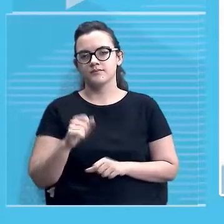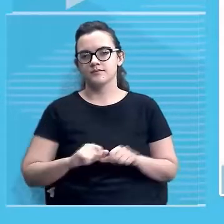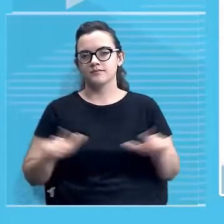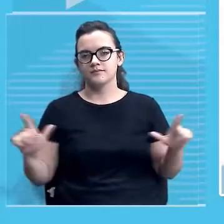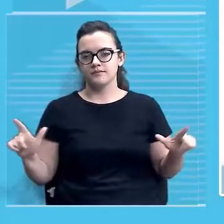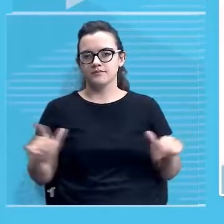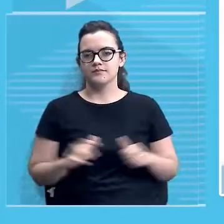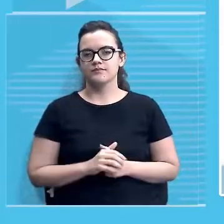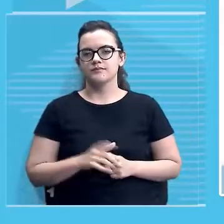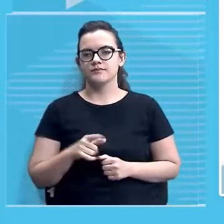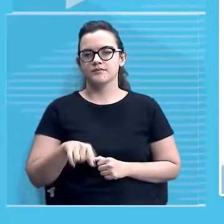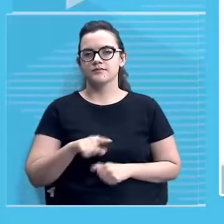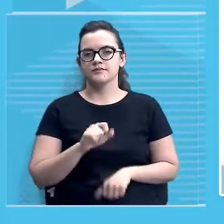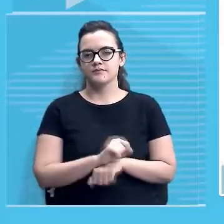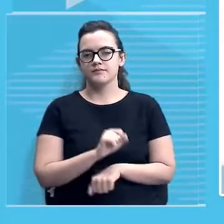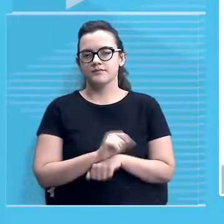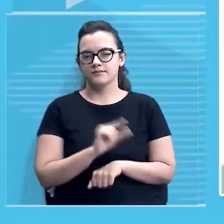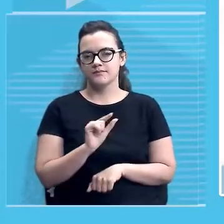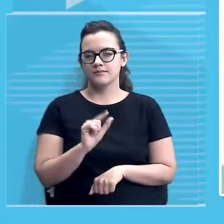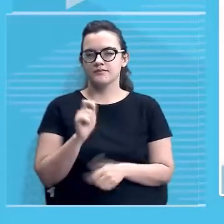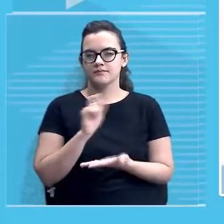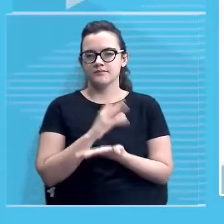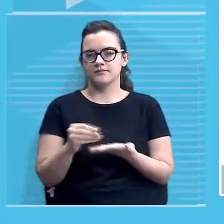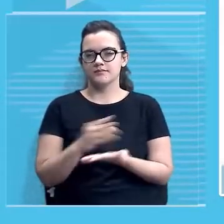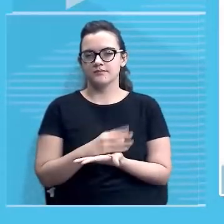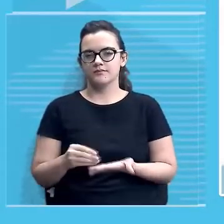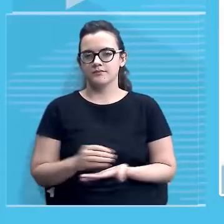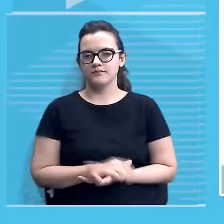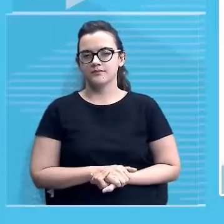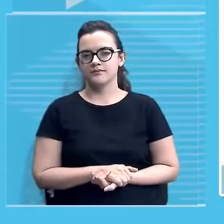tá? E a gente volta já. 2 minutos.